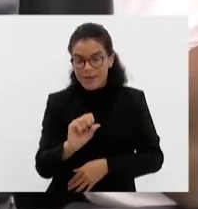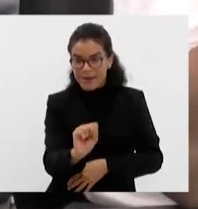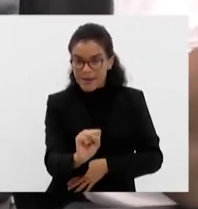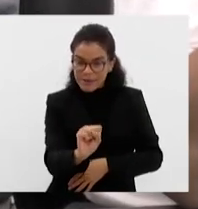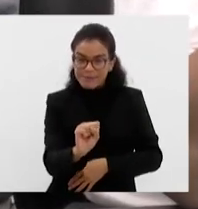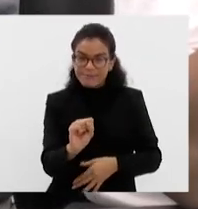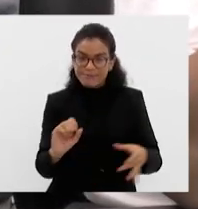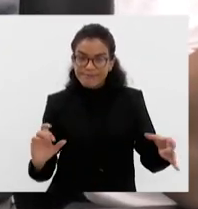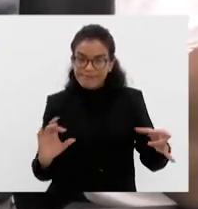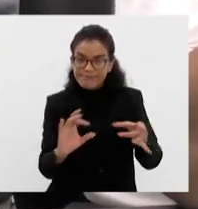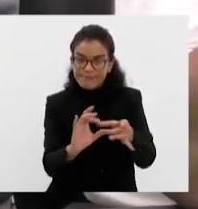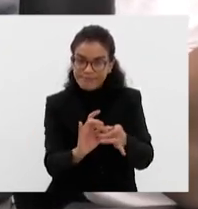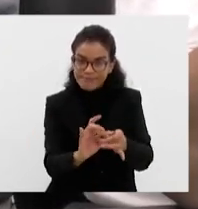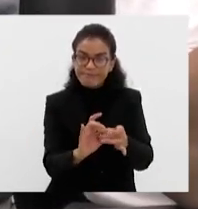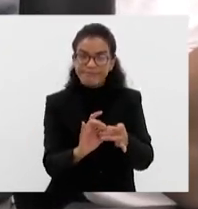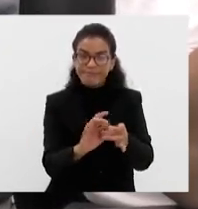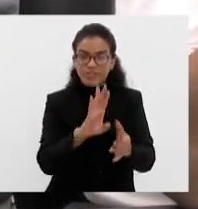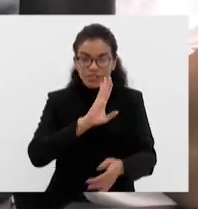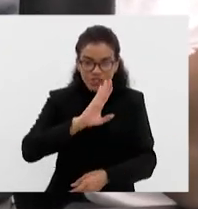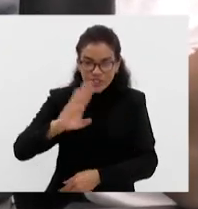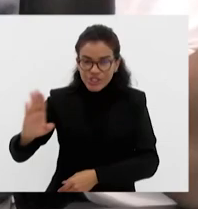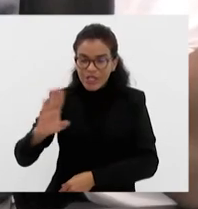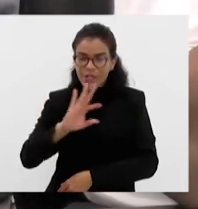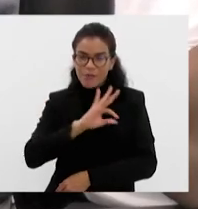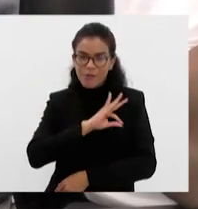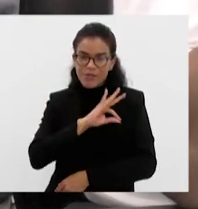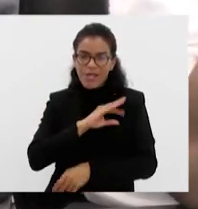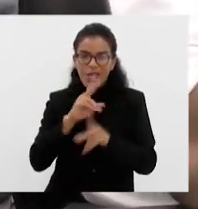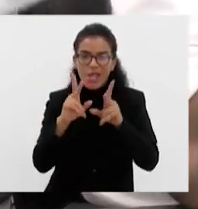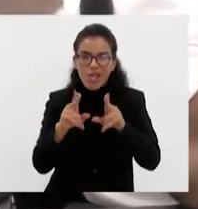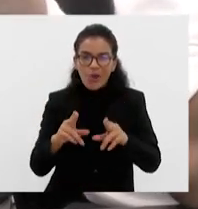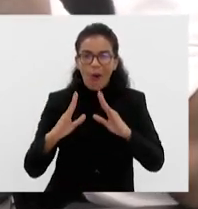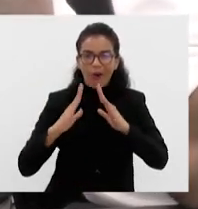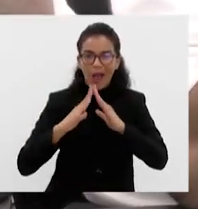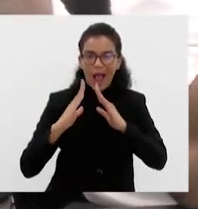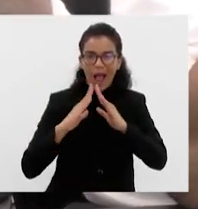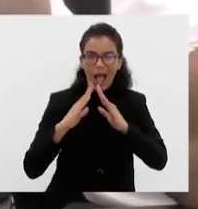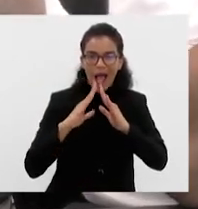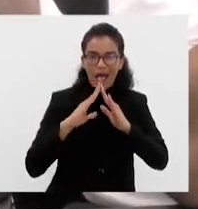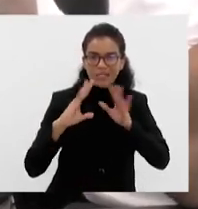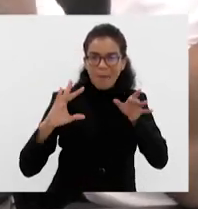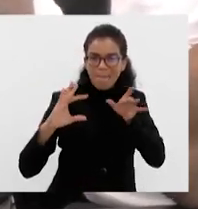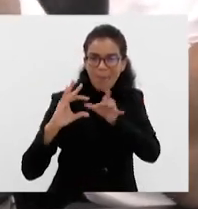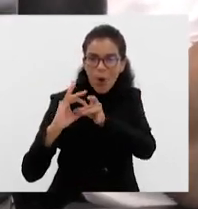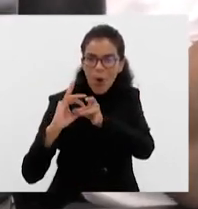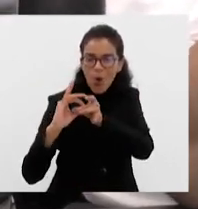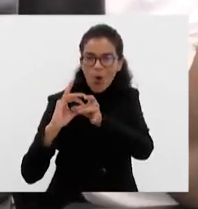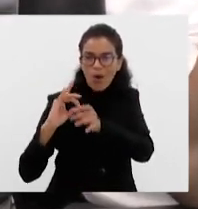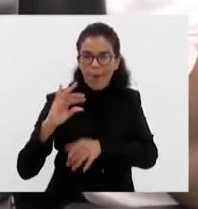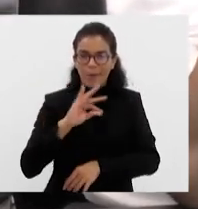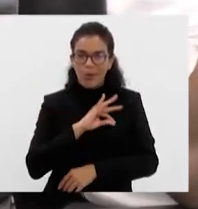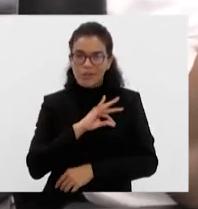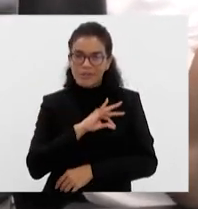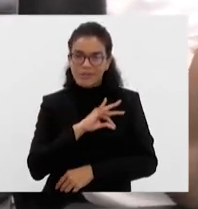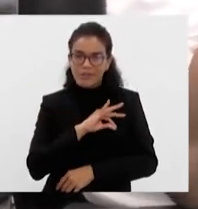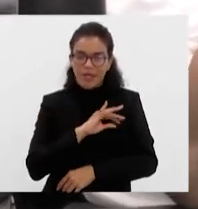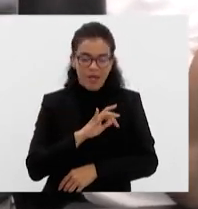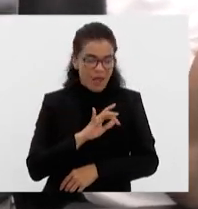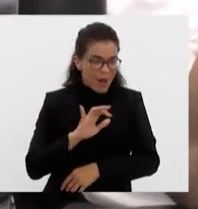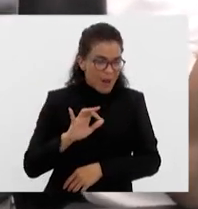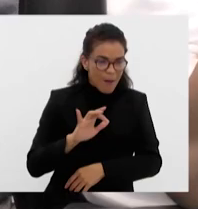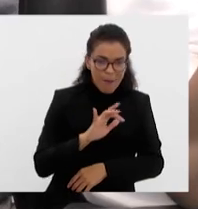fosse conectado... Na polícia, que nem os alarmes das casas são conectados na polícia. Isso poderia dar